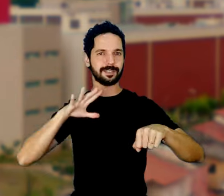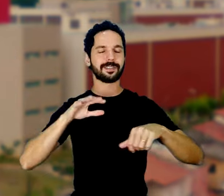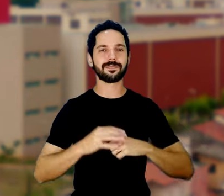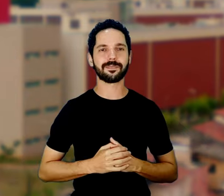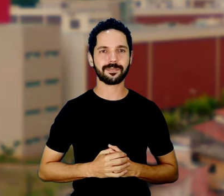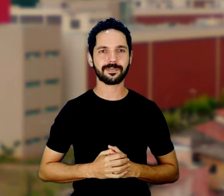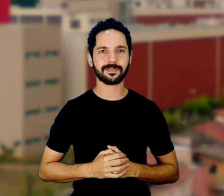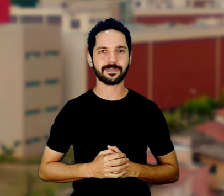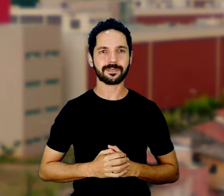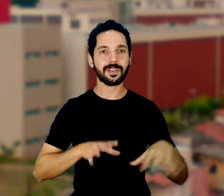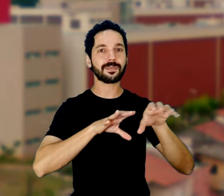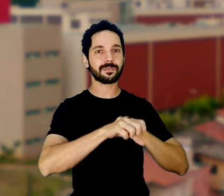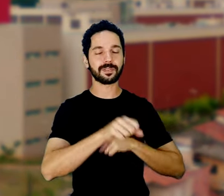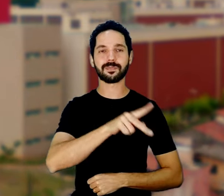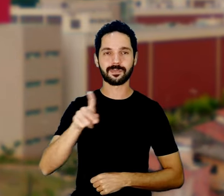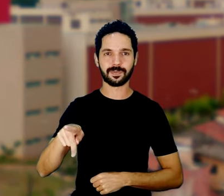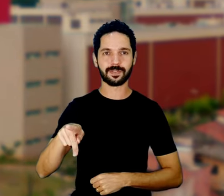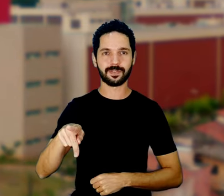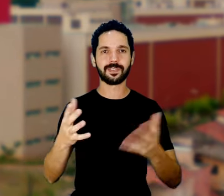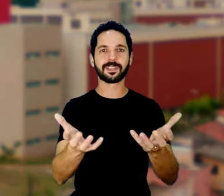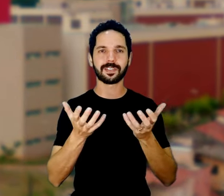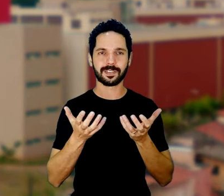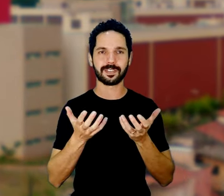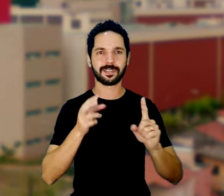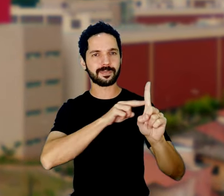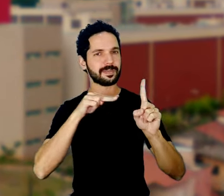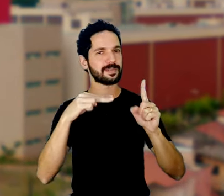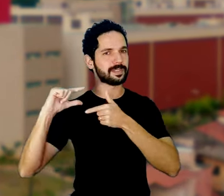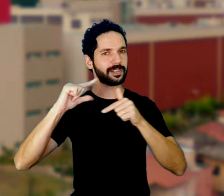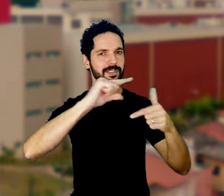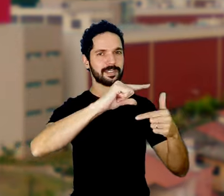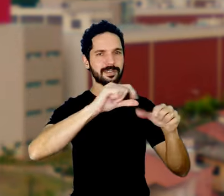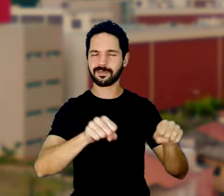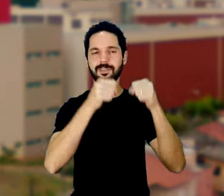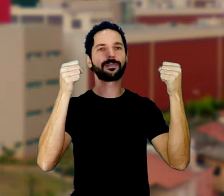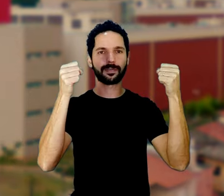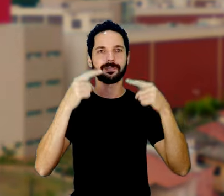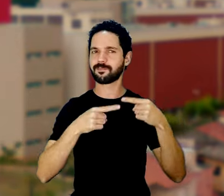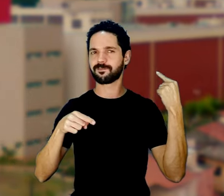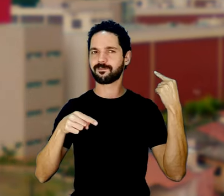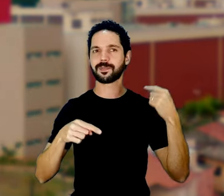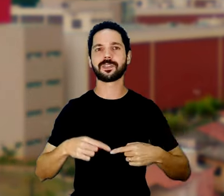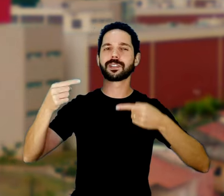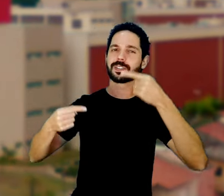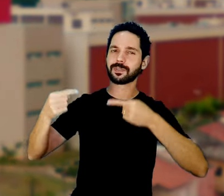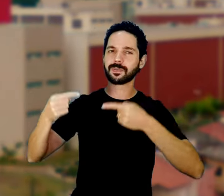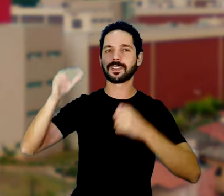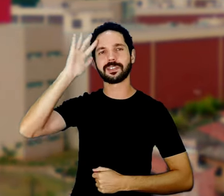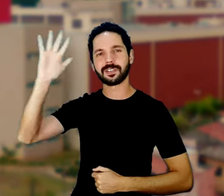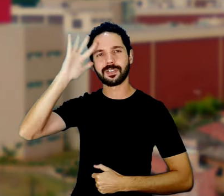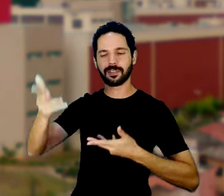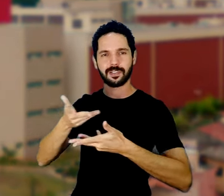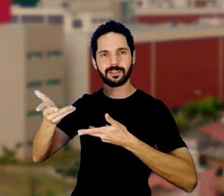decolonial. A formação de professores busca romper com a perspectiva tradicional, fazendo toda a discussão